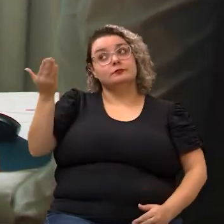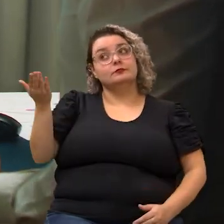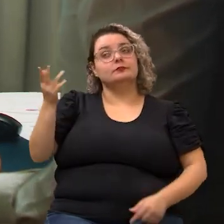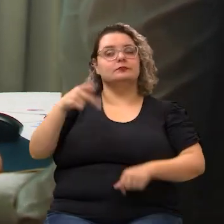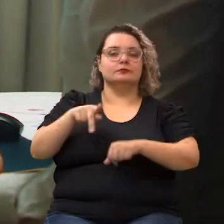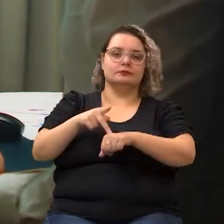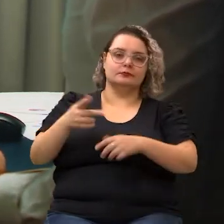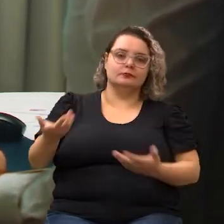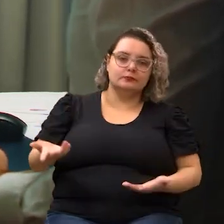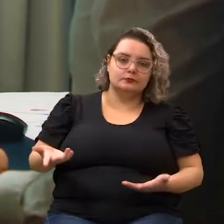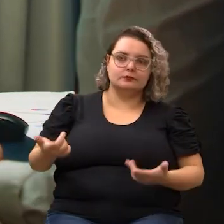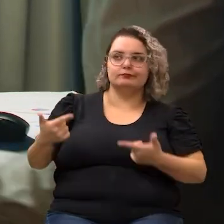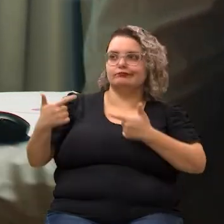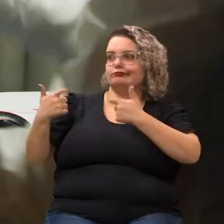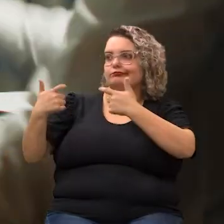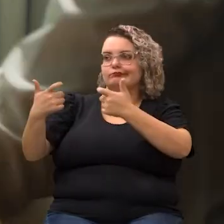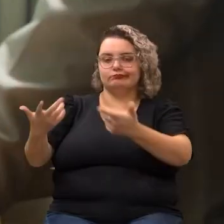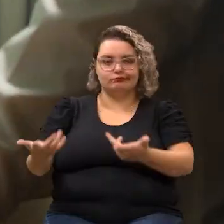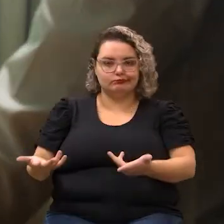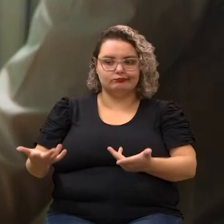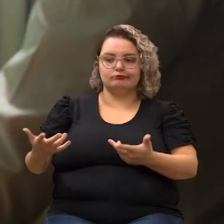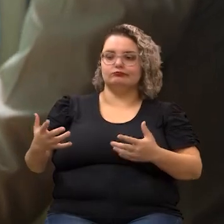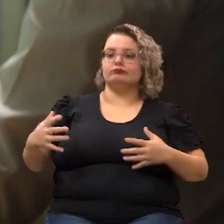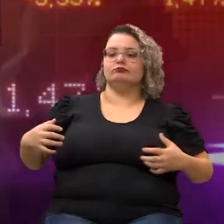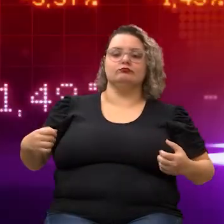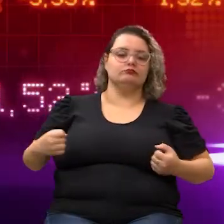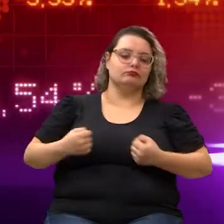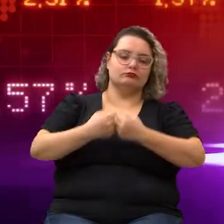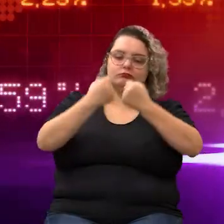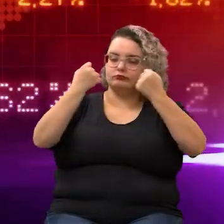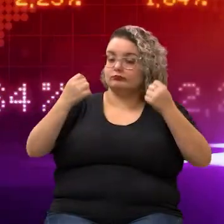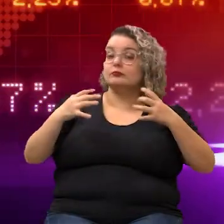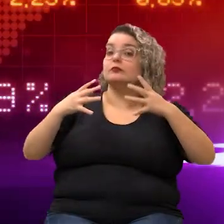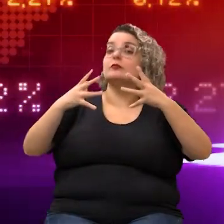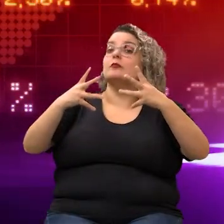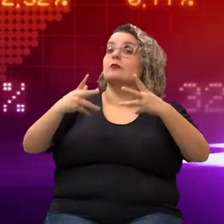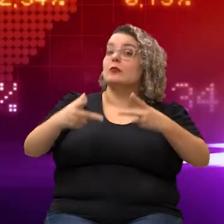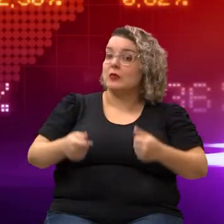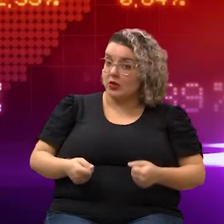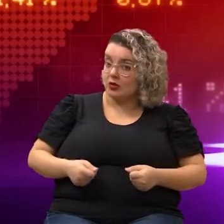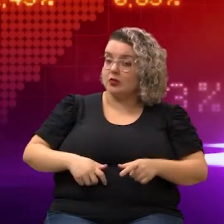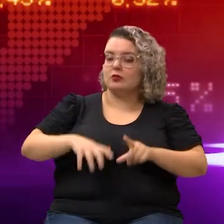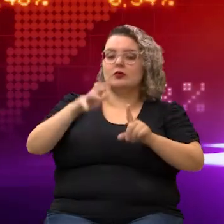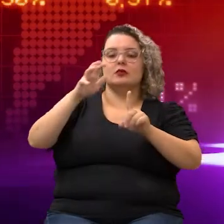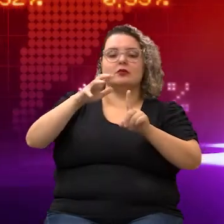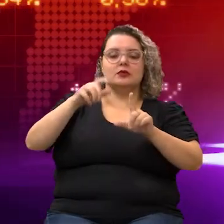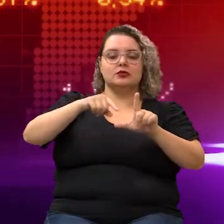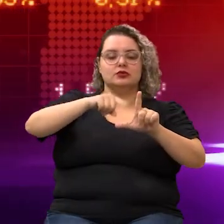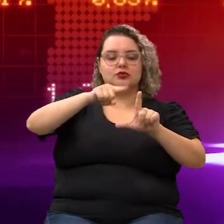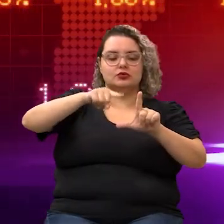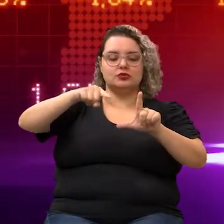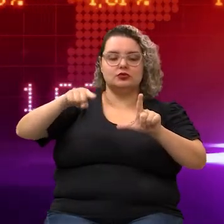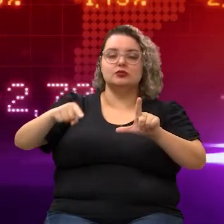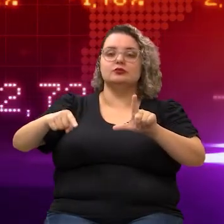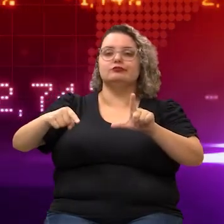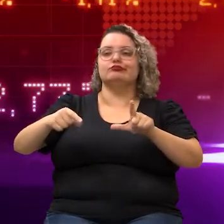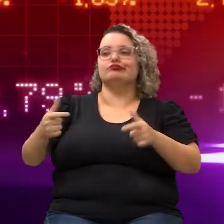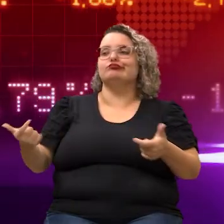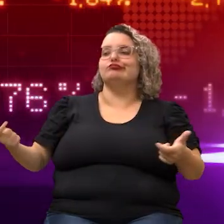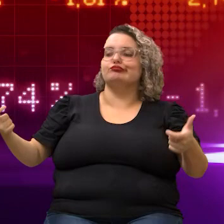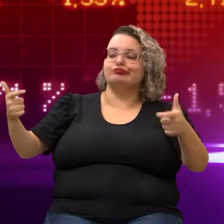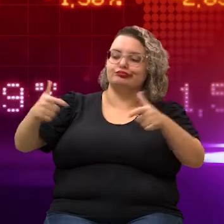internacional, então, o cenário de guerra, um cenário de conflito. Então, tudo isso impacta no índice que puxa ele para baixo